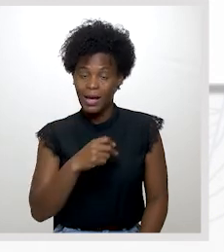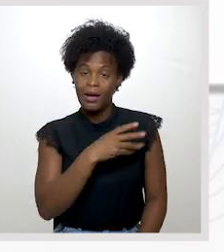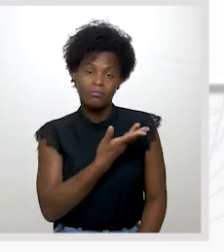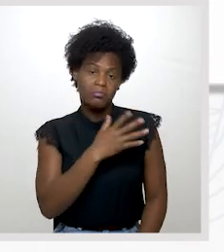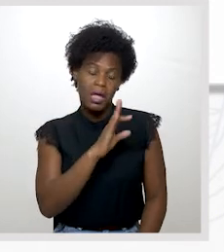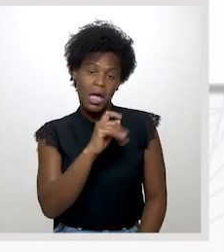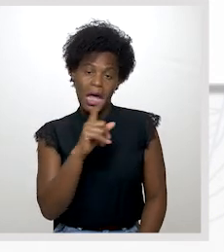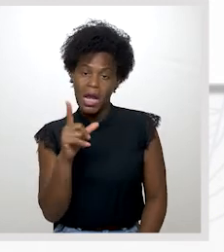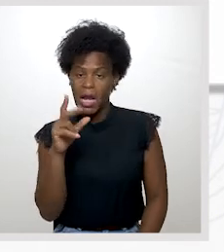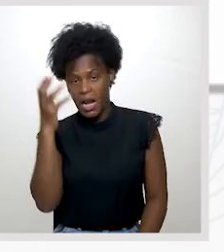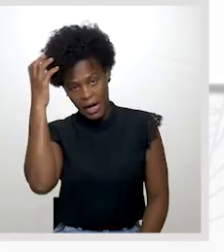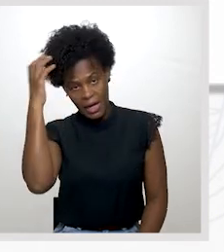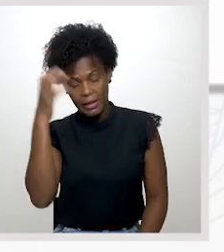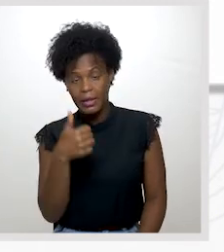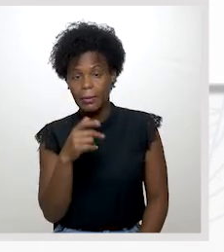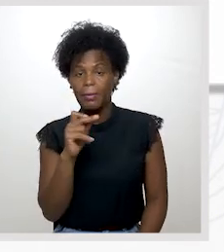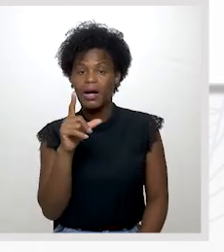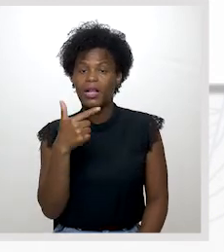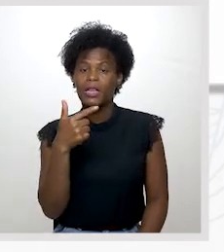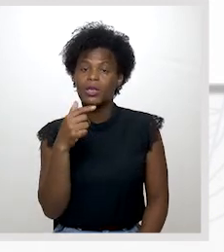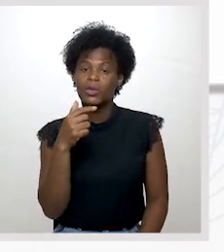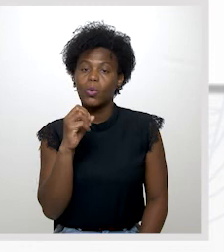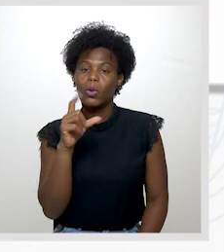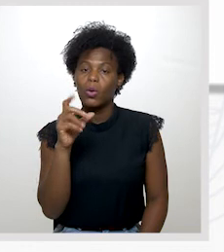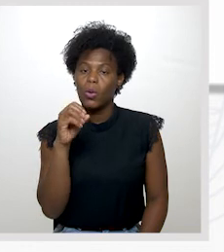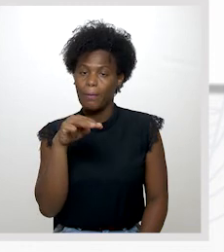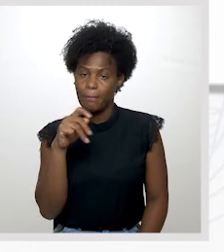Bartolomeu Lourenço. 2. Onde decorre a ação?